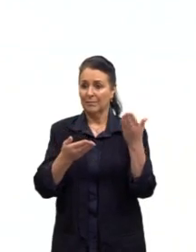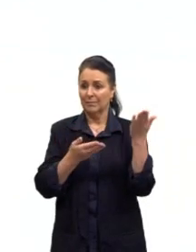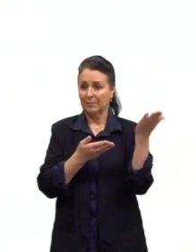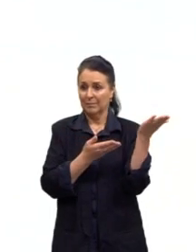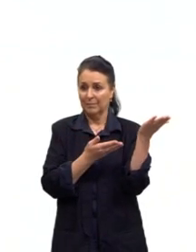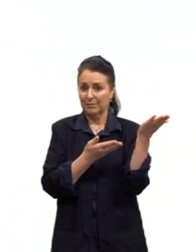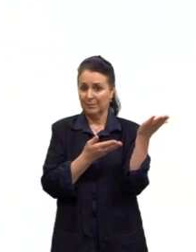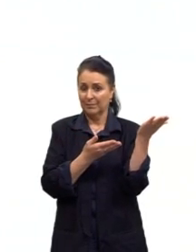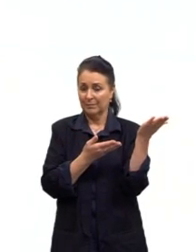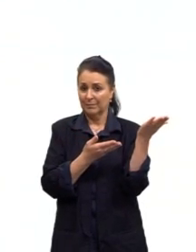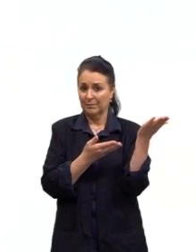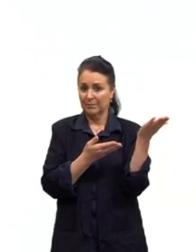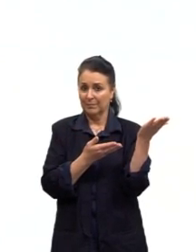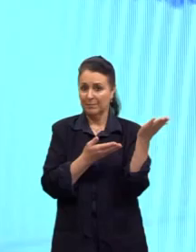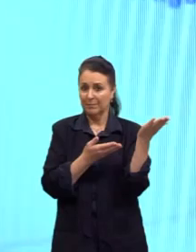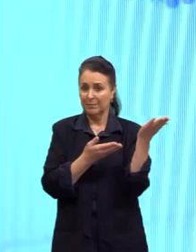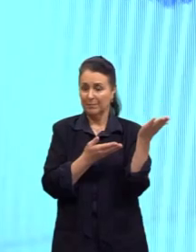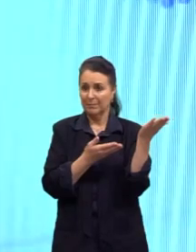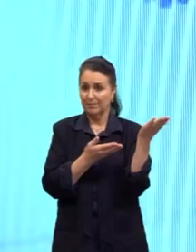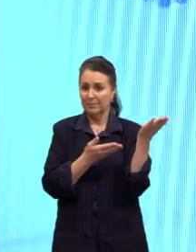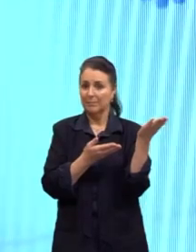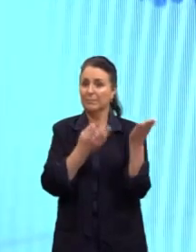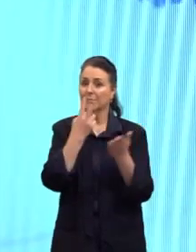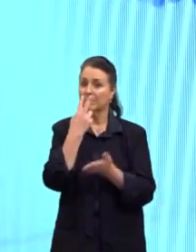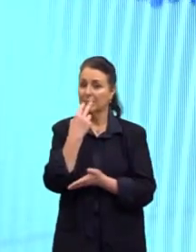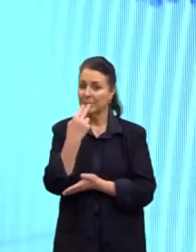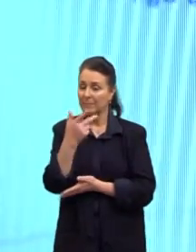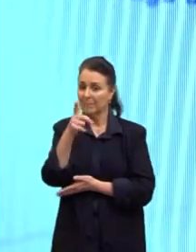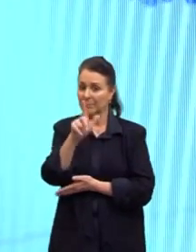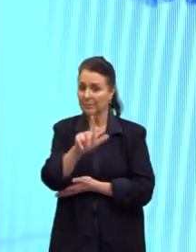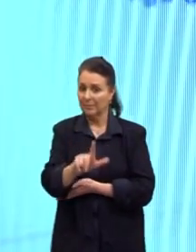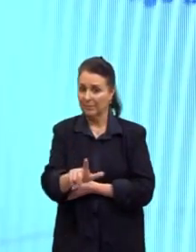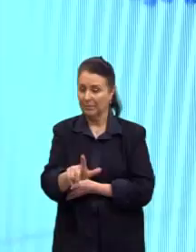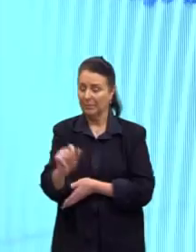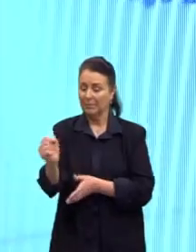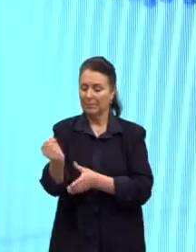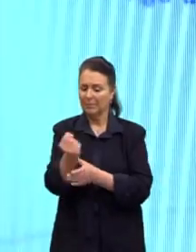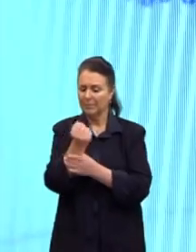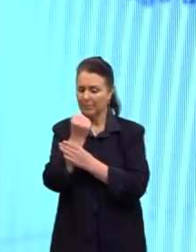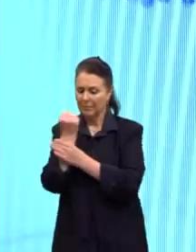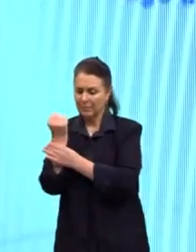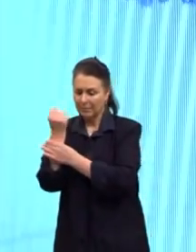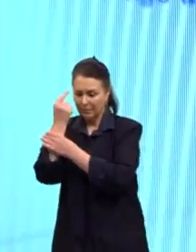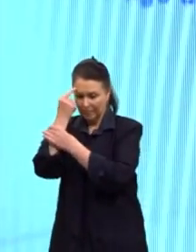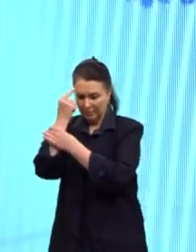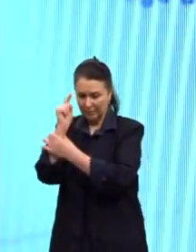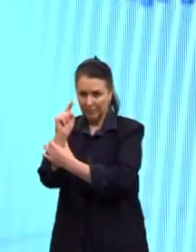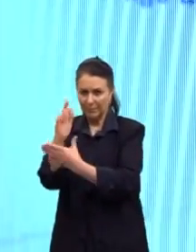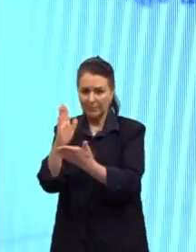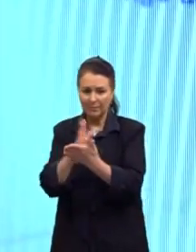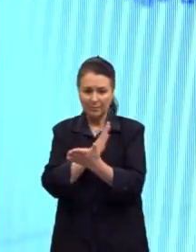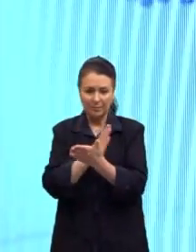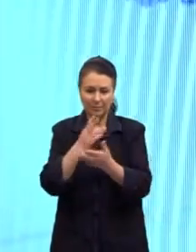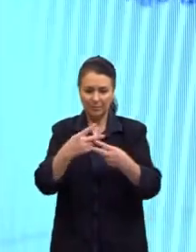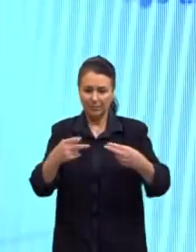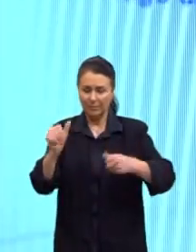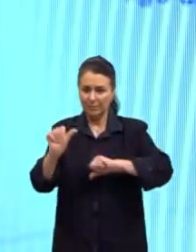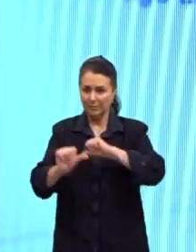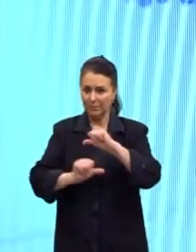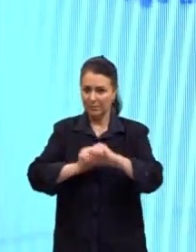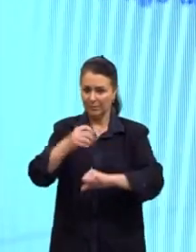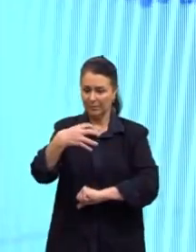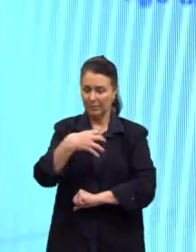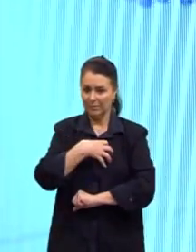up for já é o defender uma ideia de alguma coisa interessante né muda totalmente o